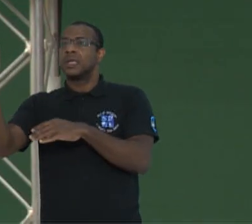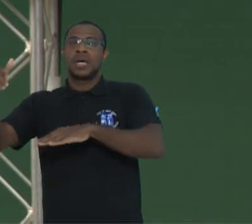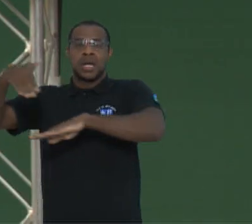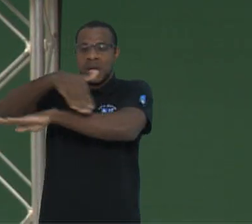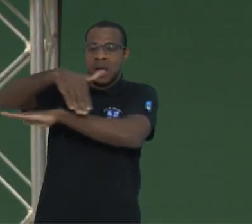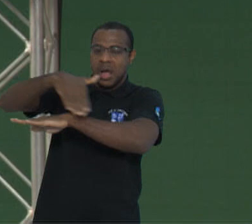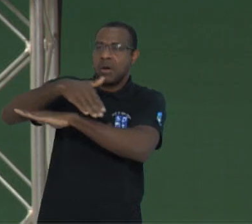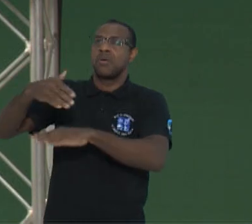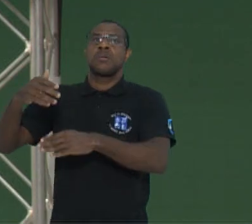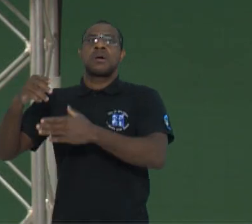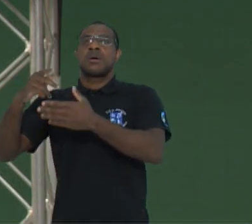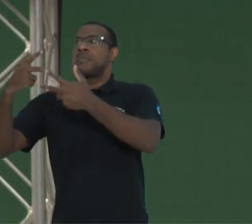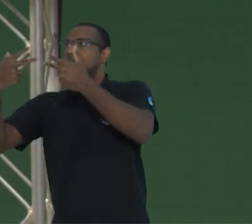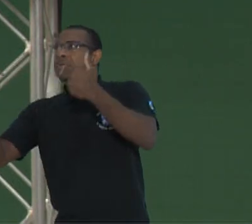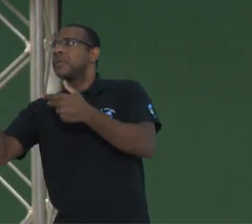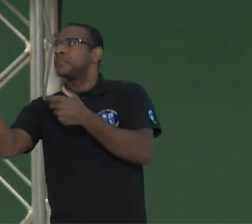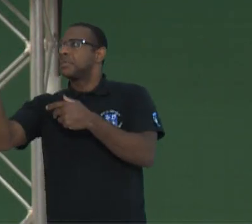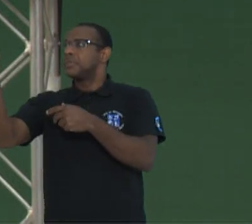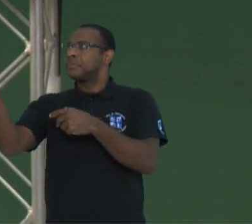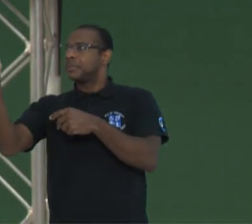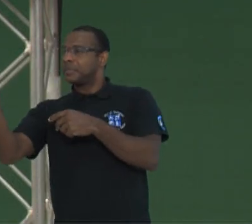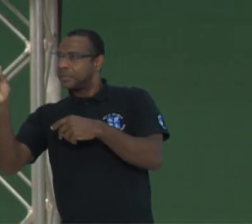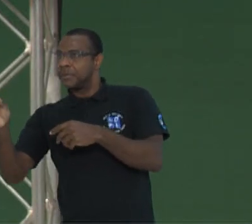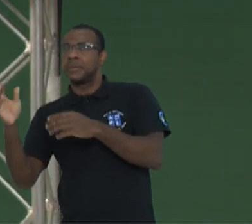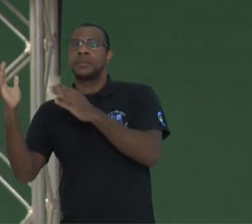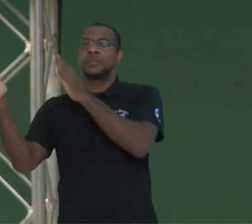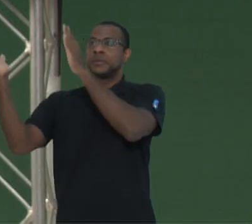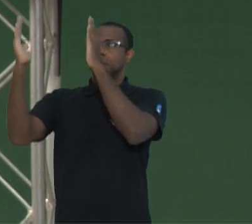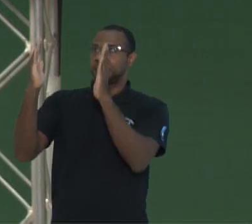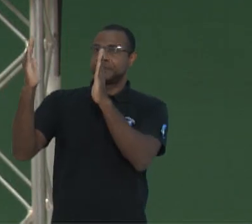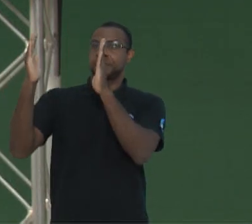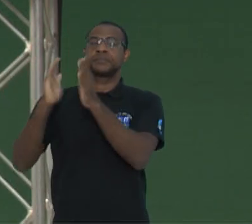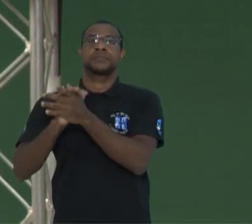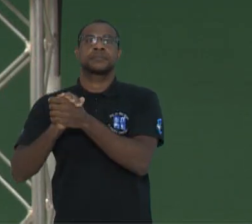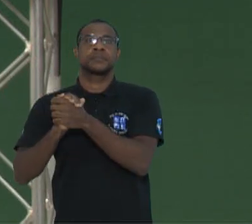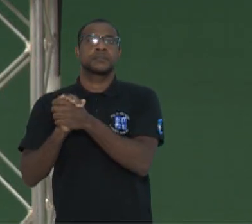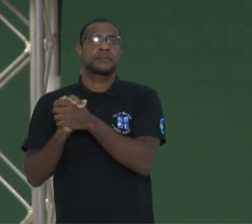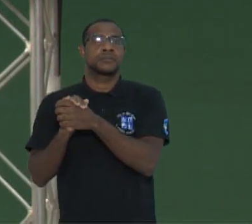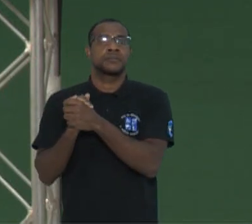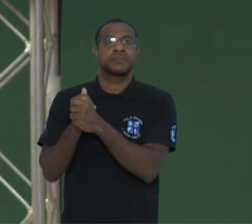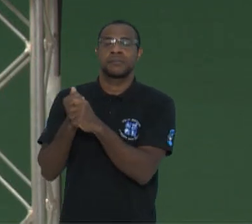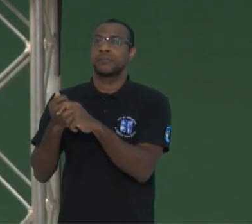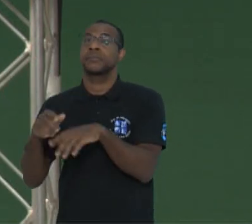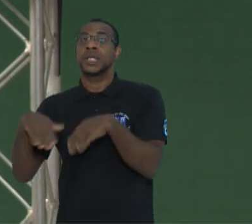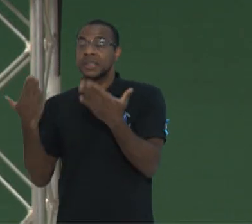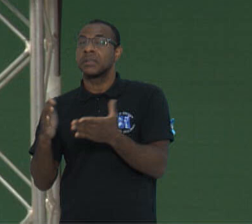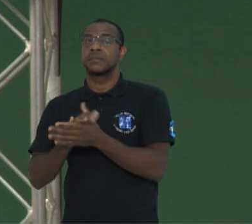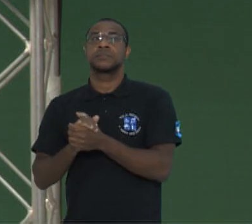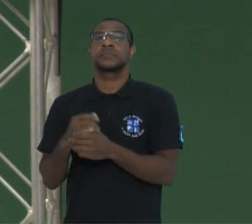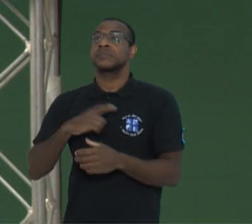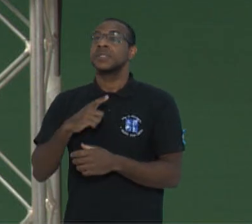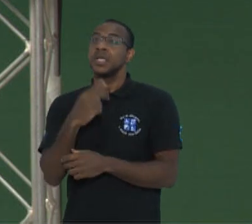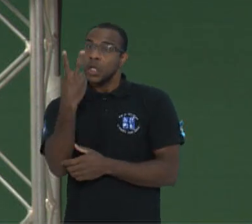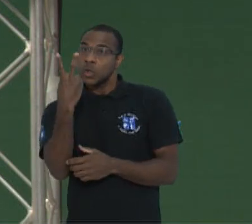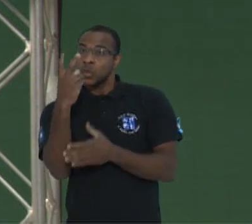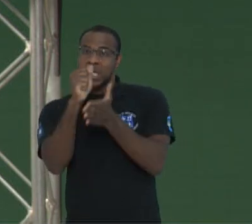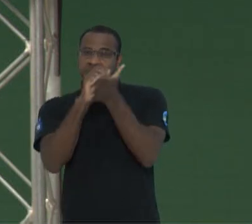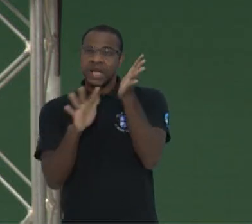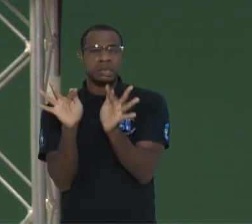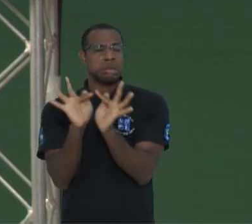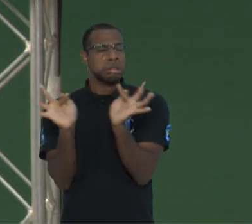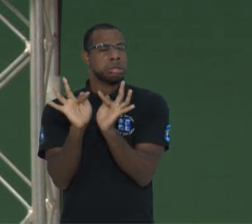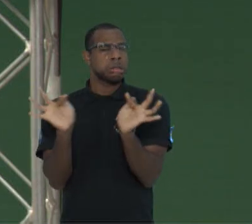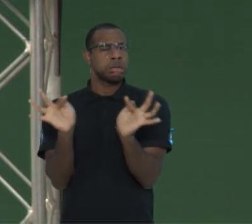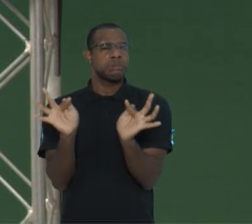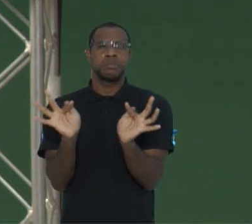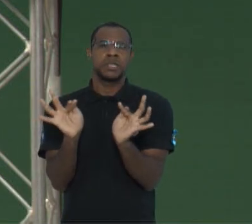Você simplesmente traz a informação e encaminha. Nós temos 2 exercíciozinhos aqui, bem simples, que nós